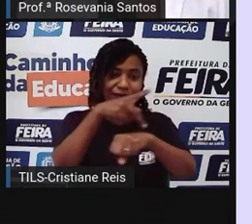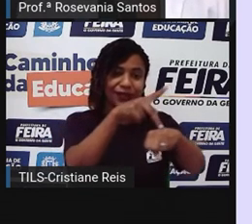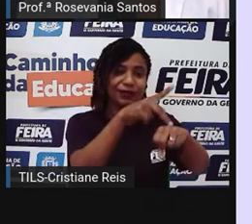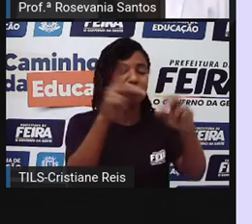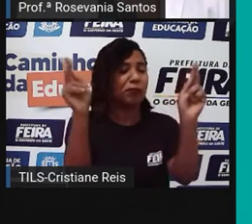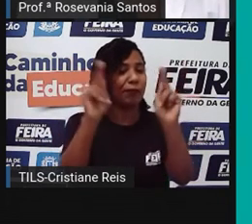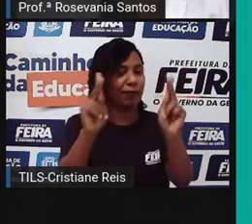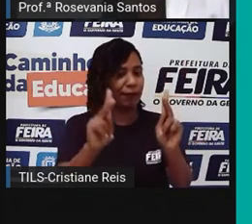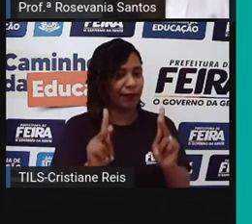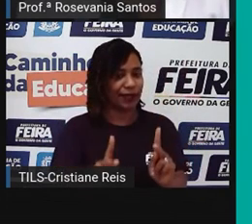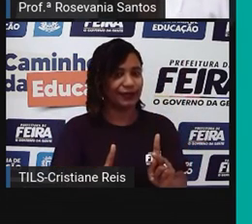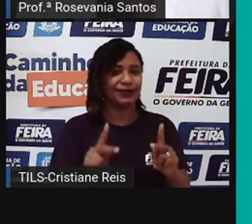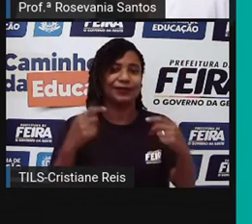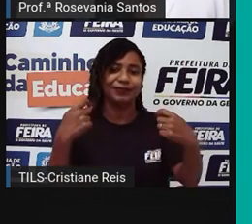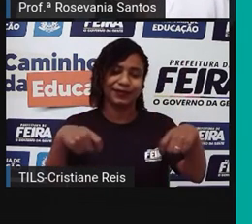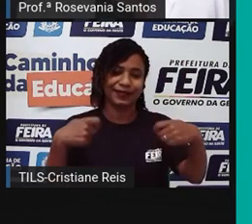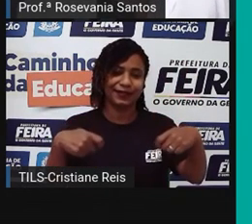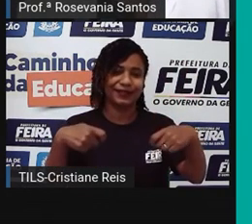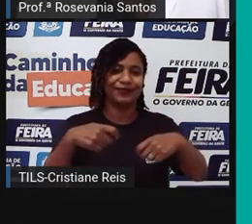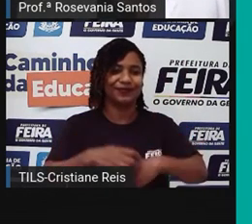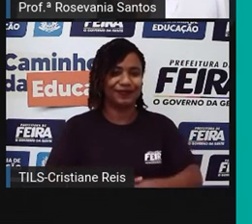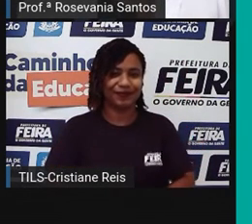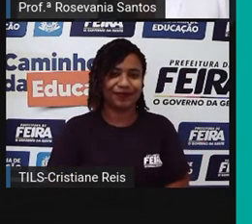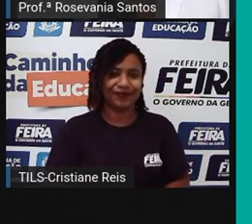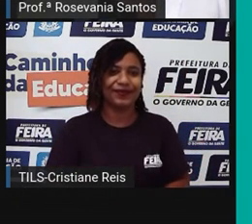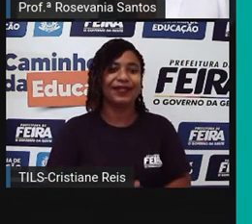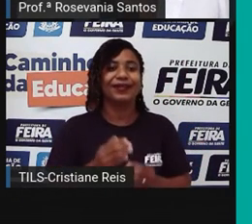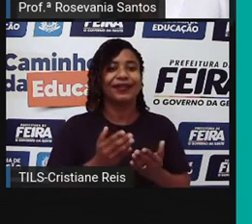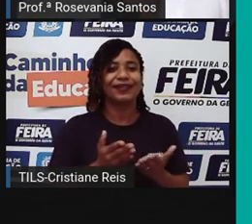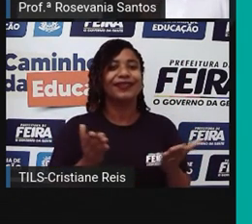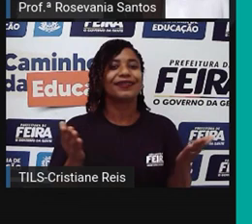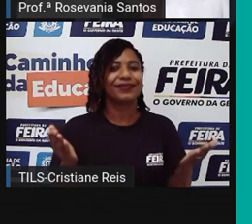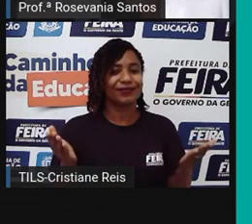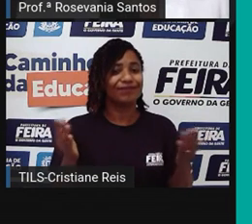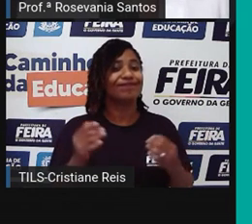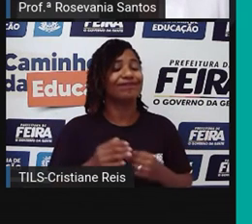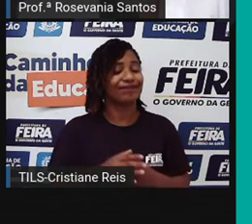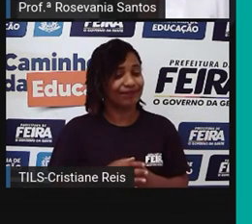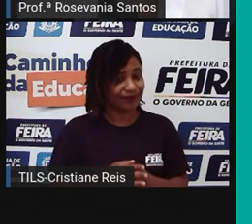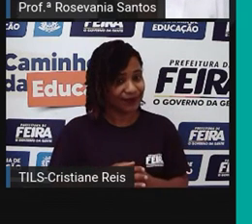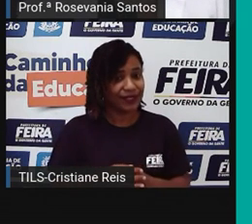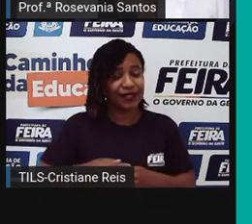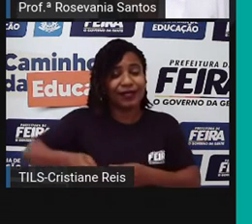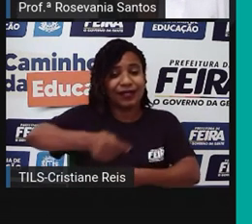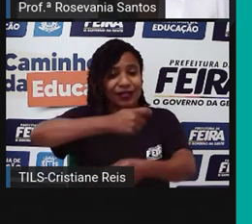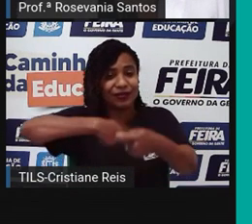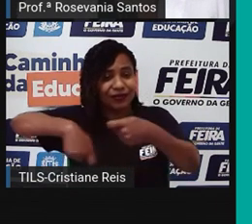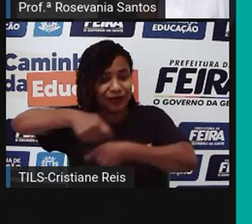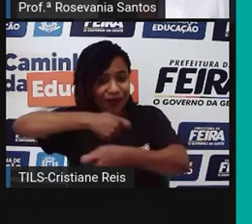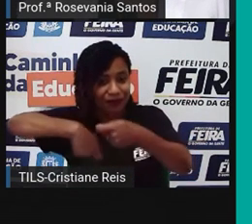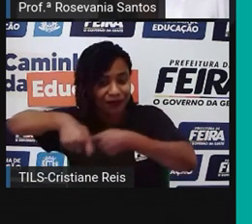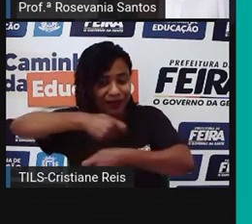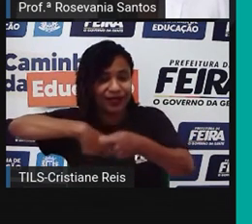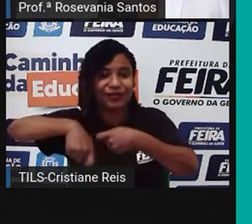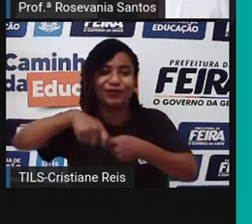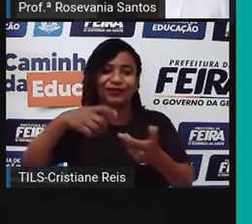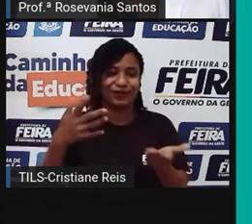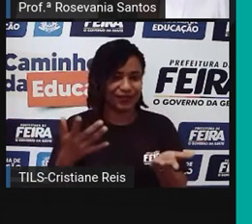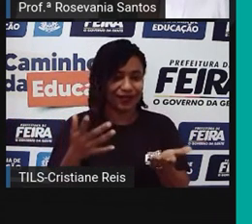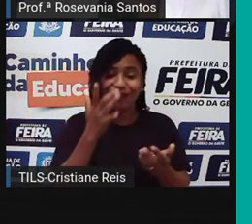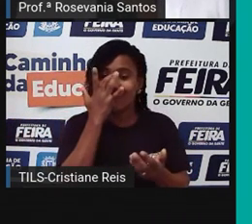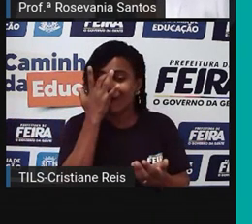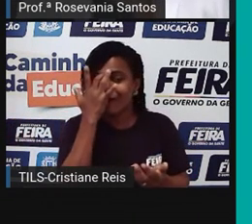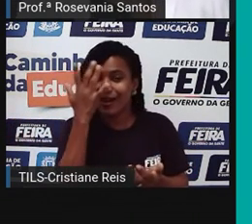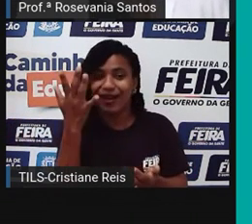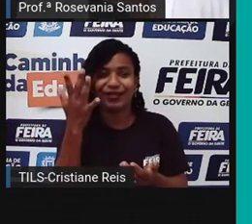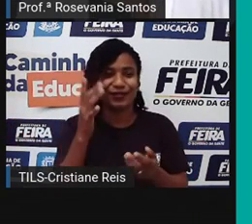viu? Bom, então, com isso tudo, o que que eu posso dizer? Diminuir as barreiras comerciais, facilitou o comércio, facilitou